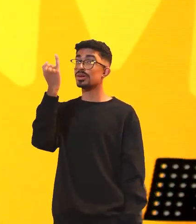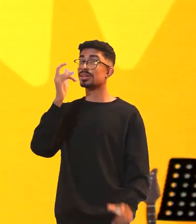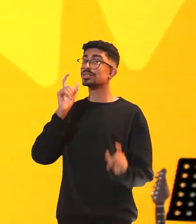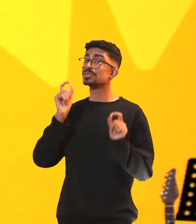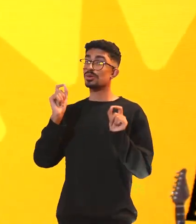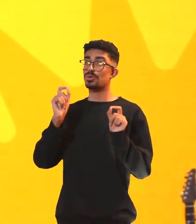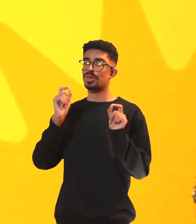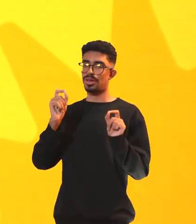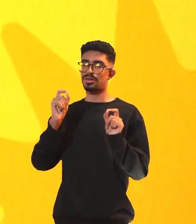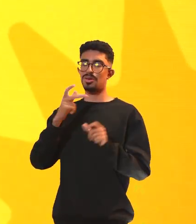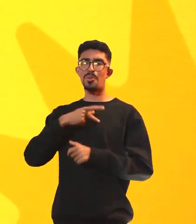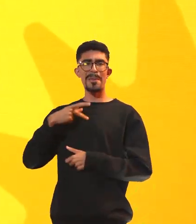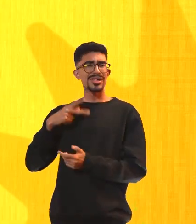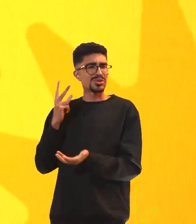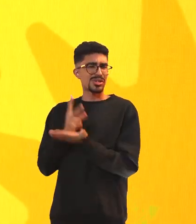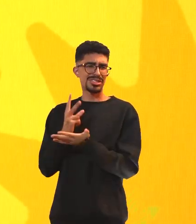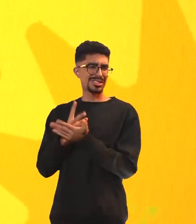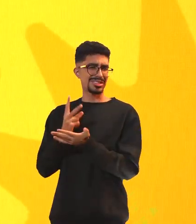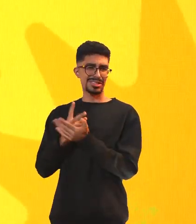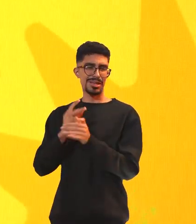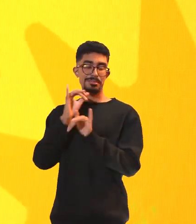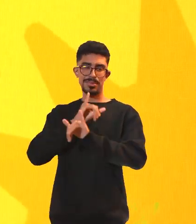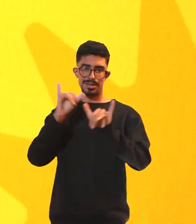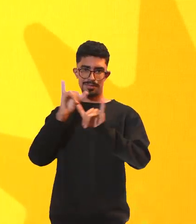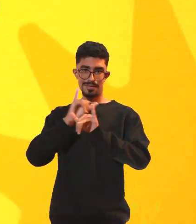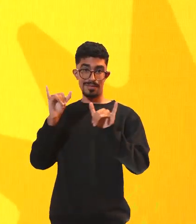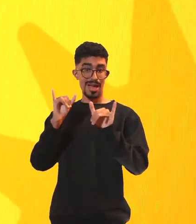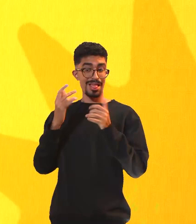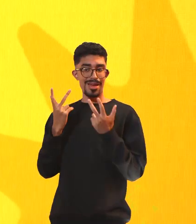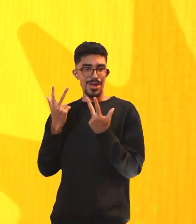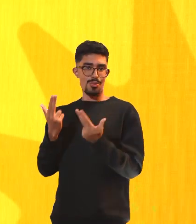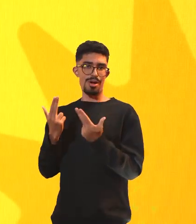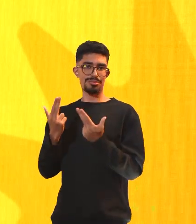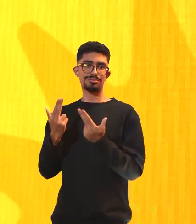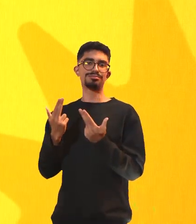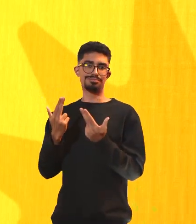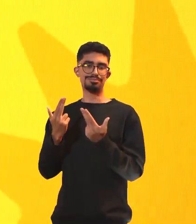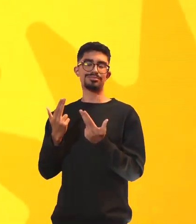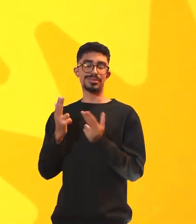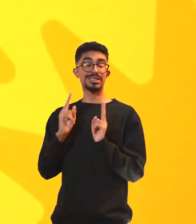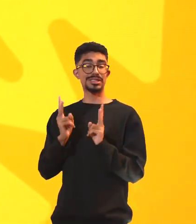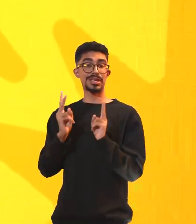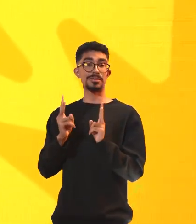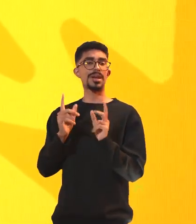que comecei a ser pastor de criança, agora de pré-adolescente, já faz quase 10 anos que eu falo isso, quase todo domingo.